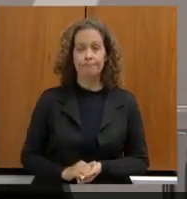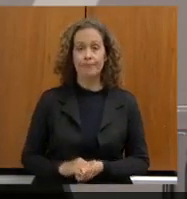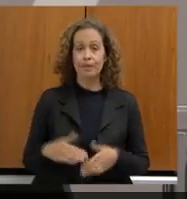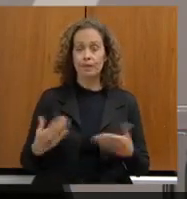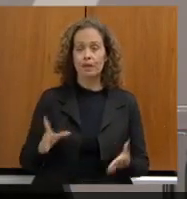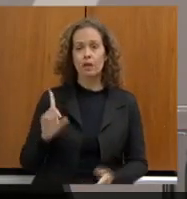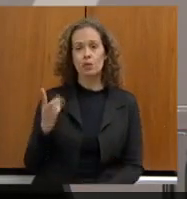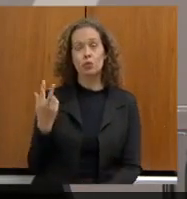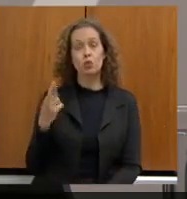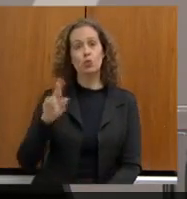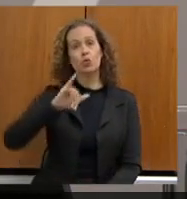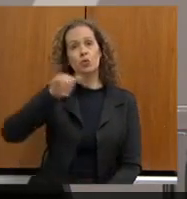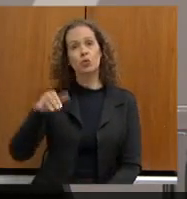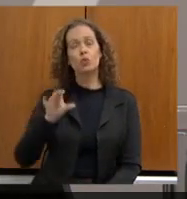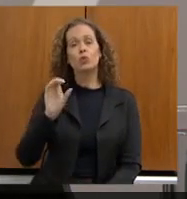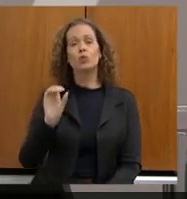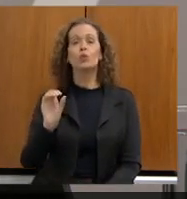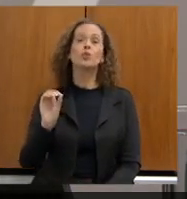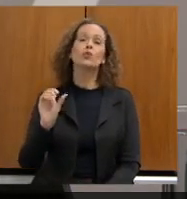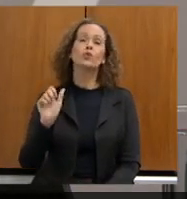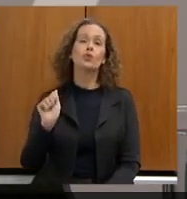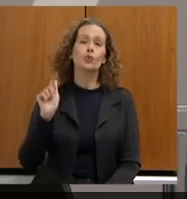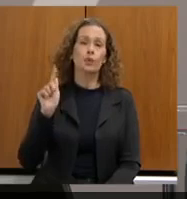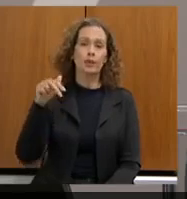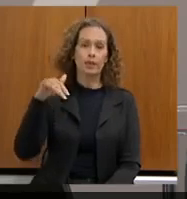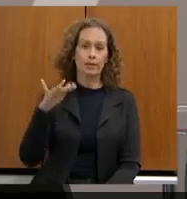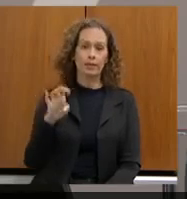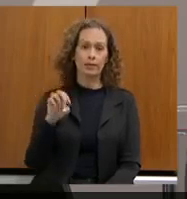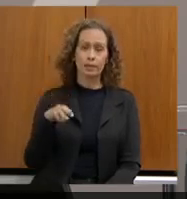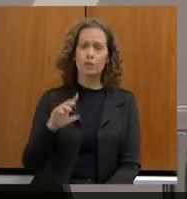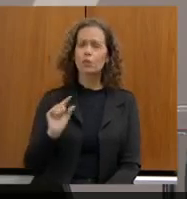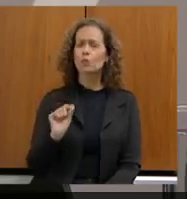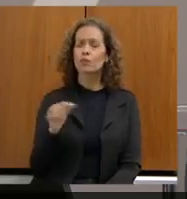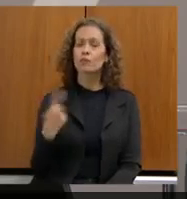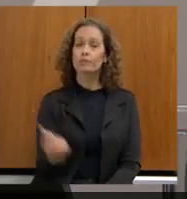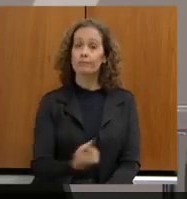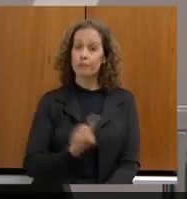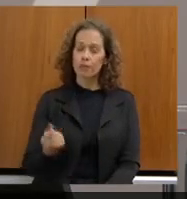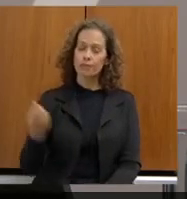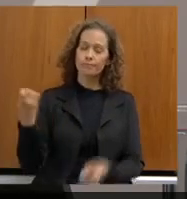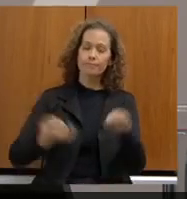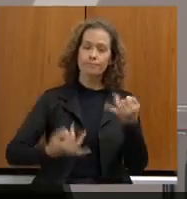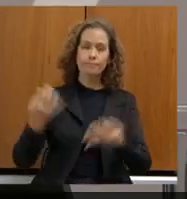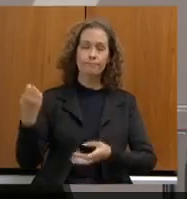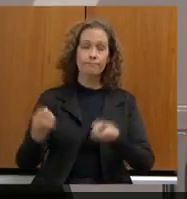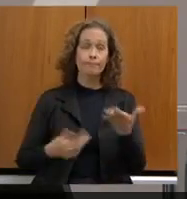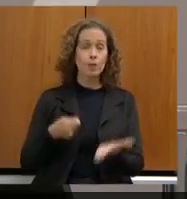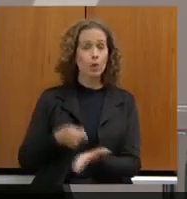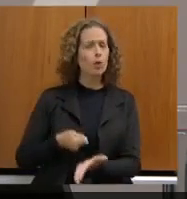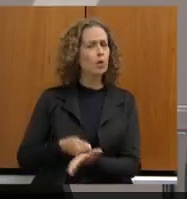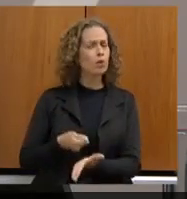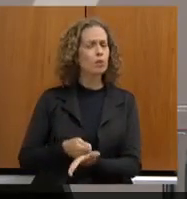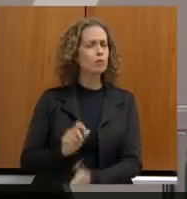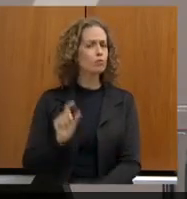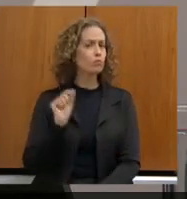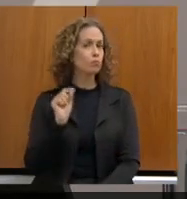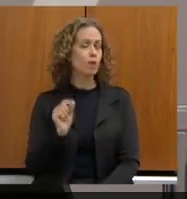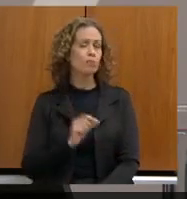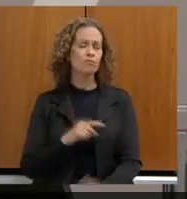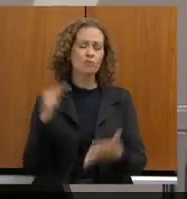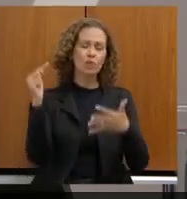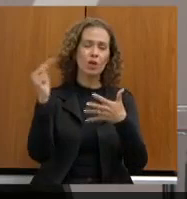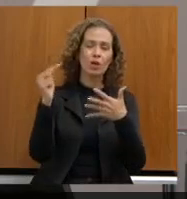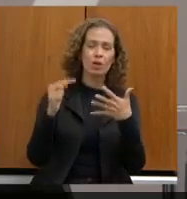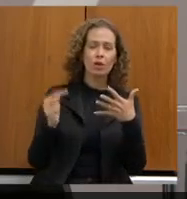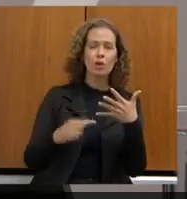do Joaquim a gente é o que a gente teria para tá te cobrando são coisas